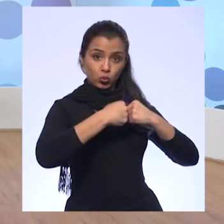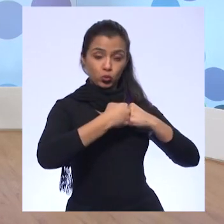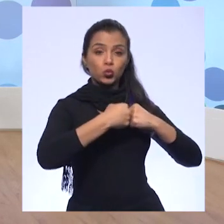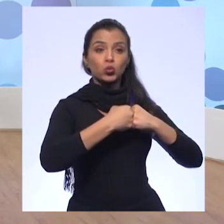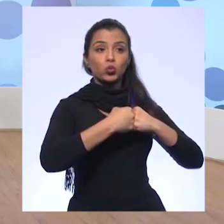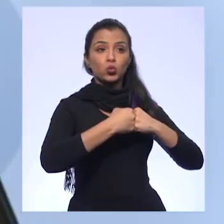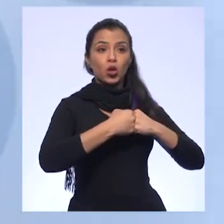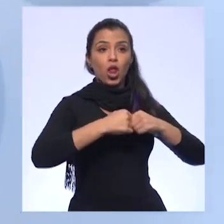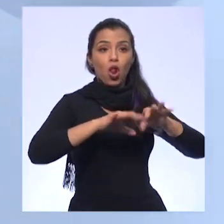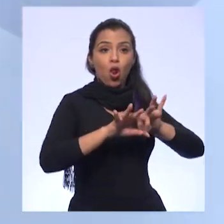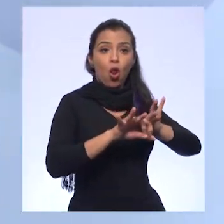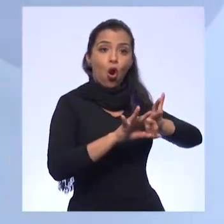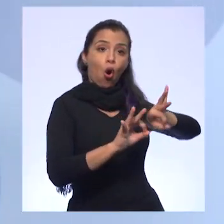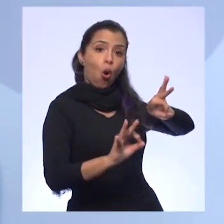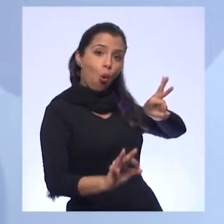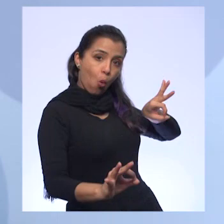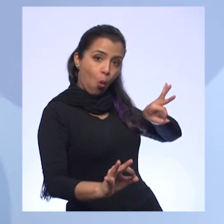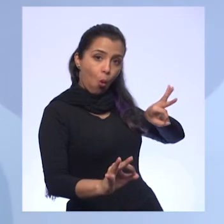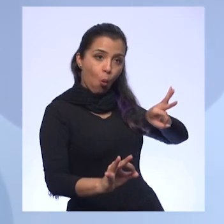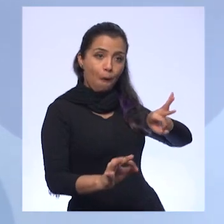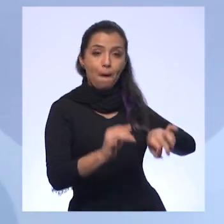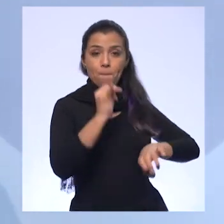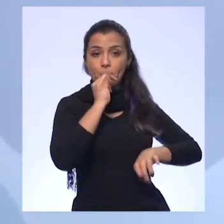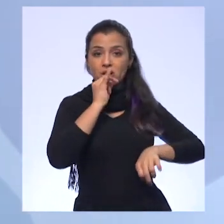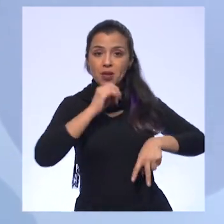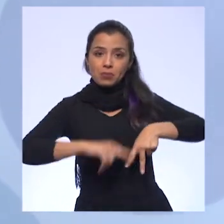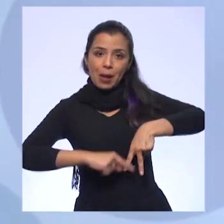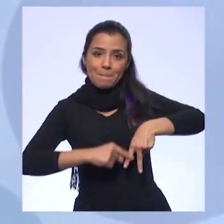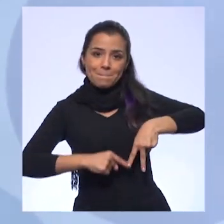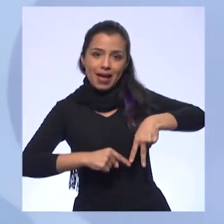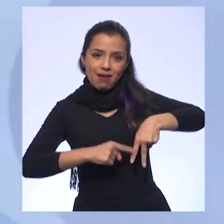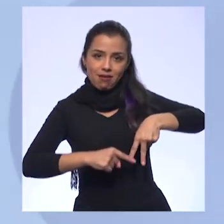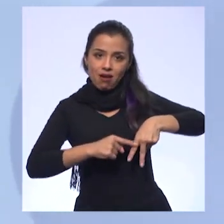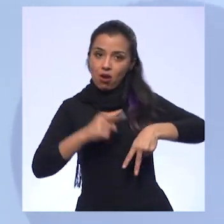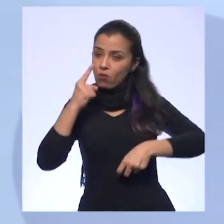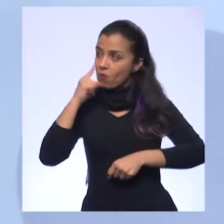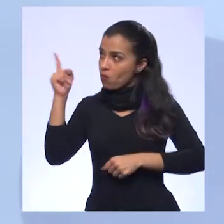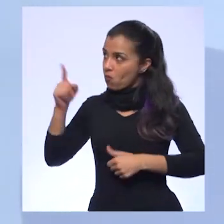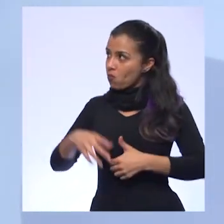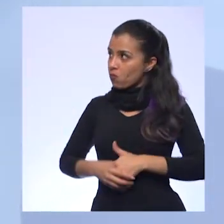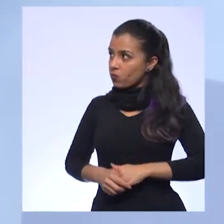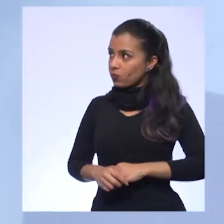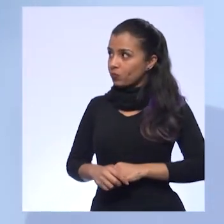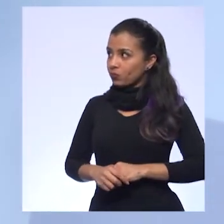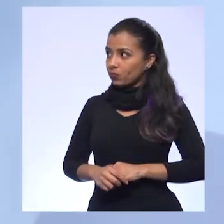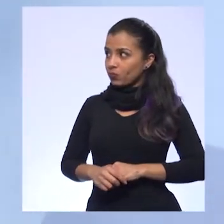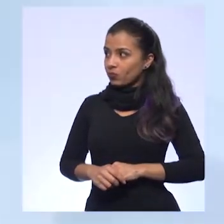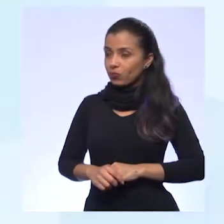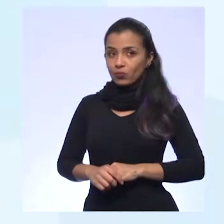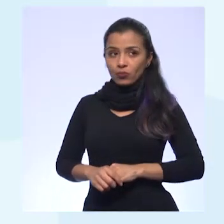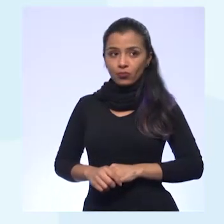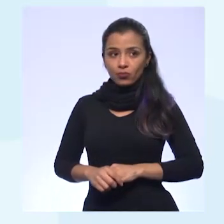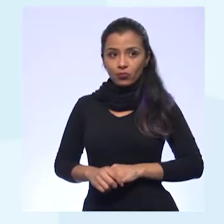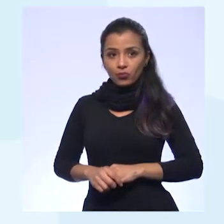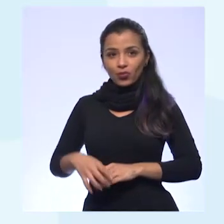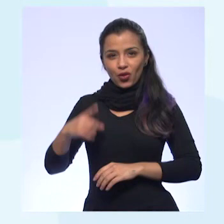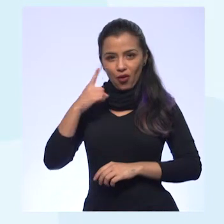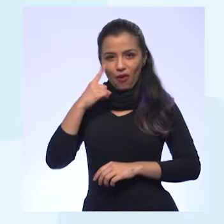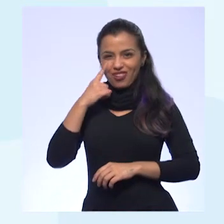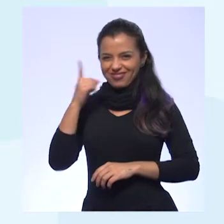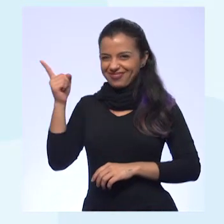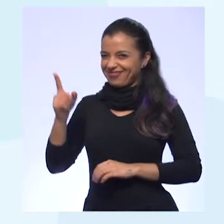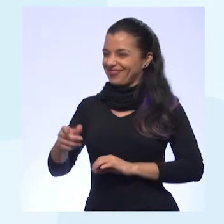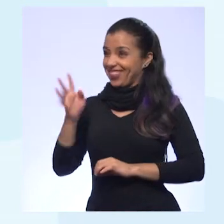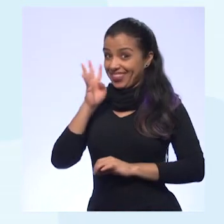ossos longos, né? Isso. Olha só. Ó, tem os ossos longos. Tem uma animação aí para mostrar os ossos longos. Pode mostrar,